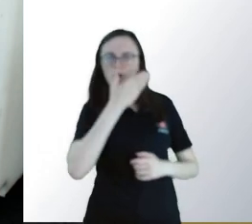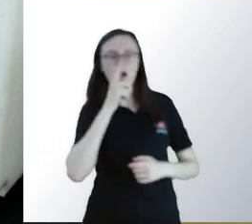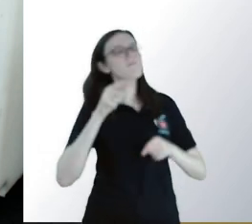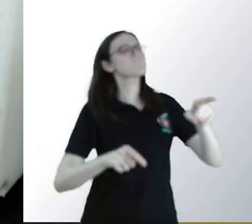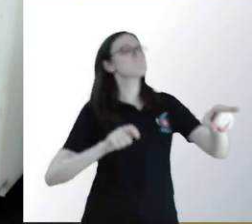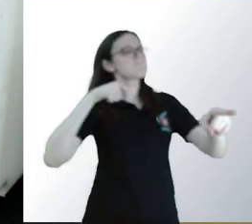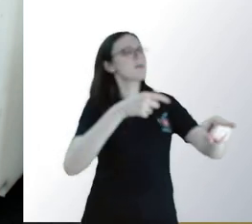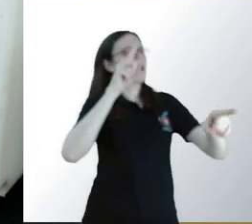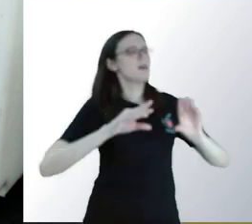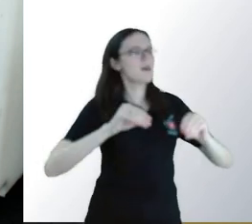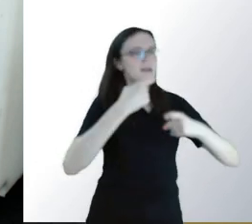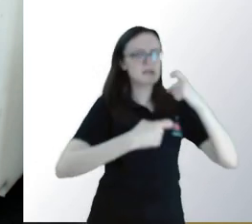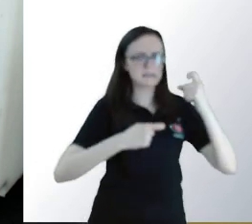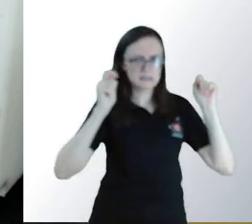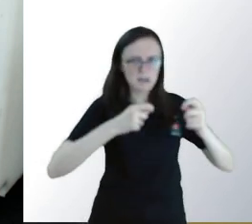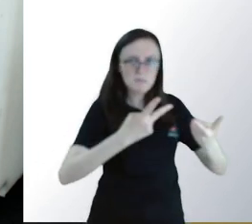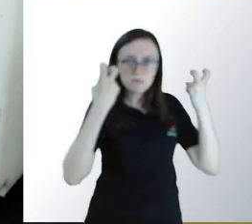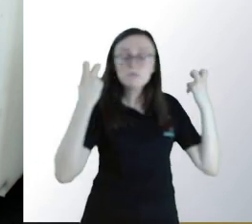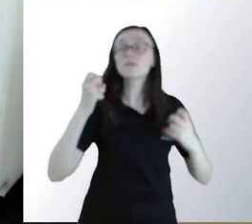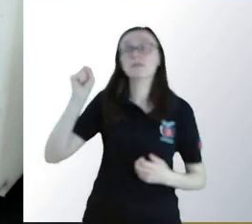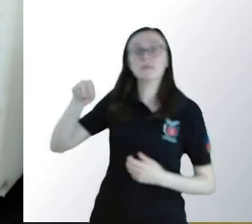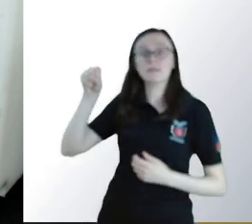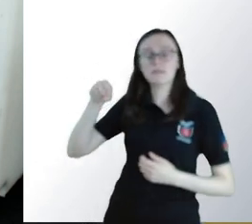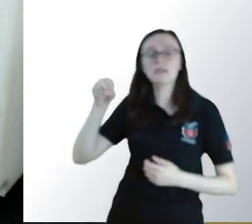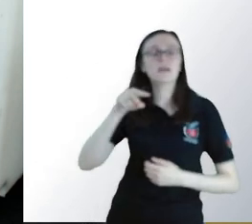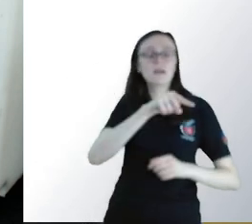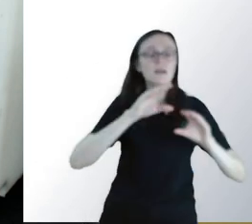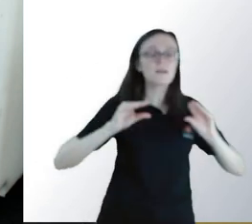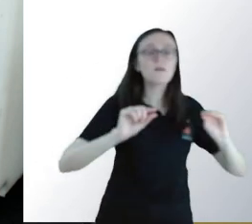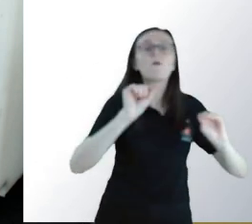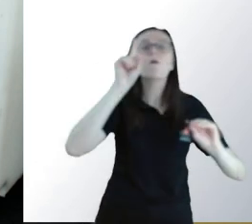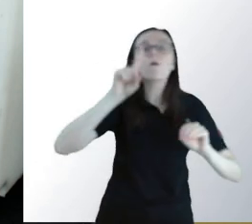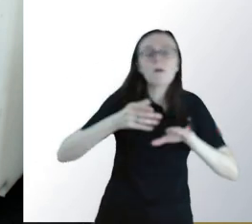é importunação? Sim. O que caracteriza a importunação é